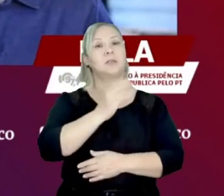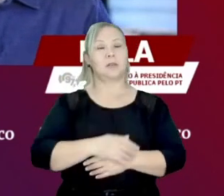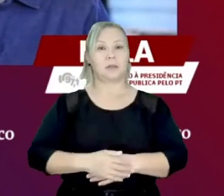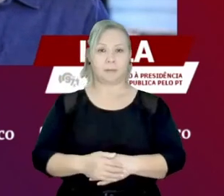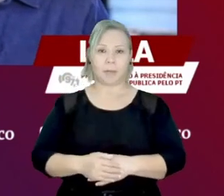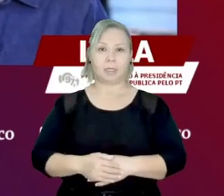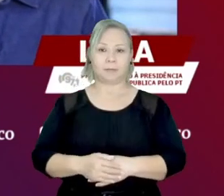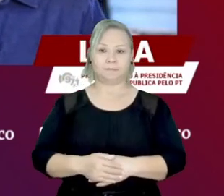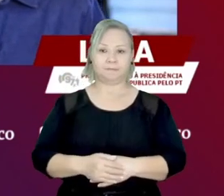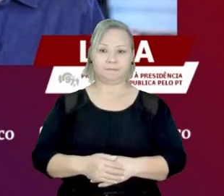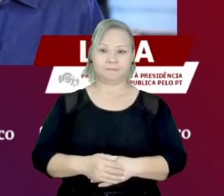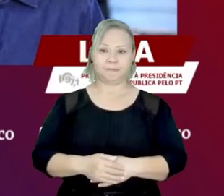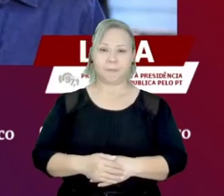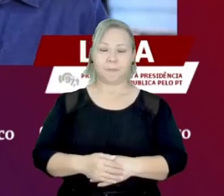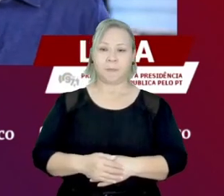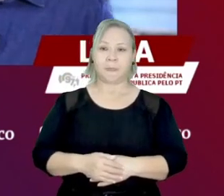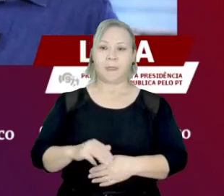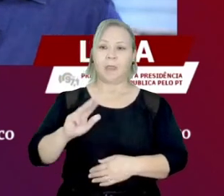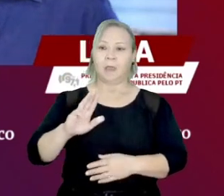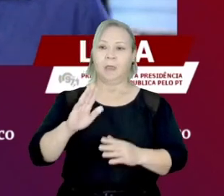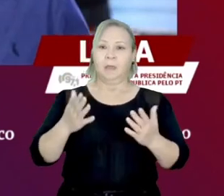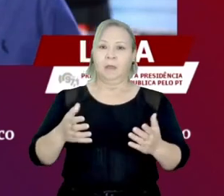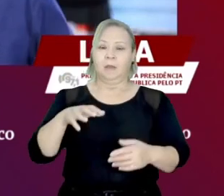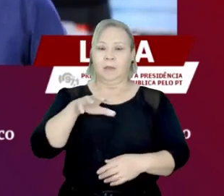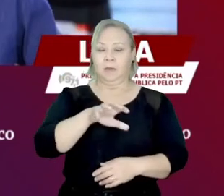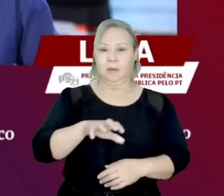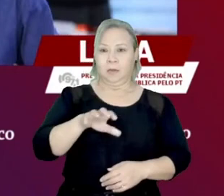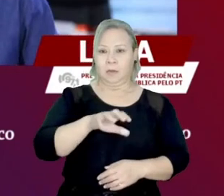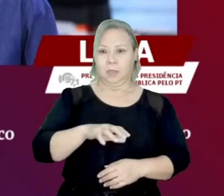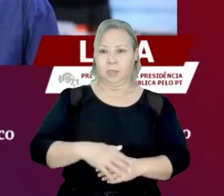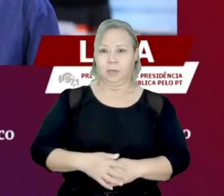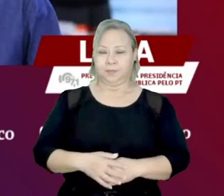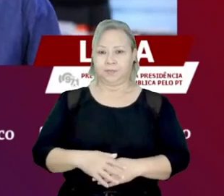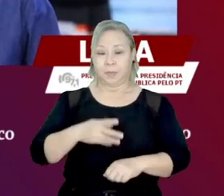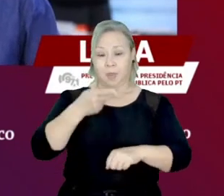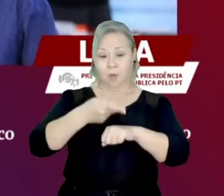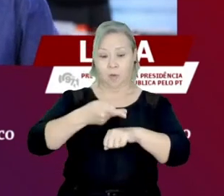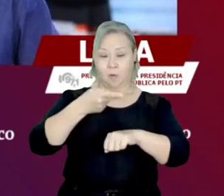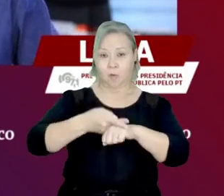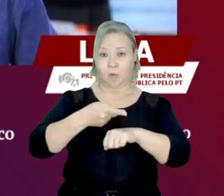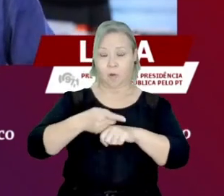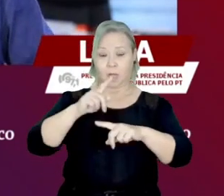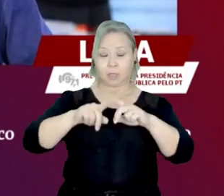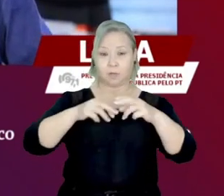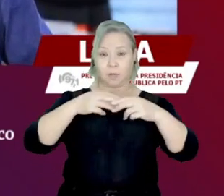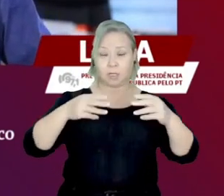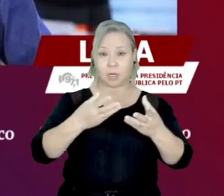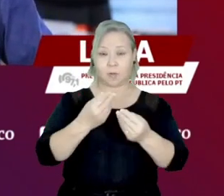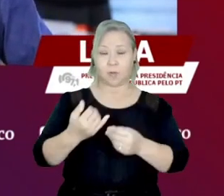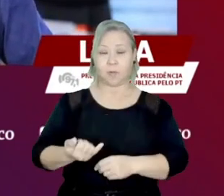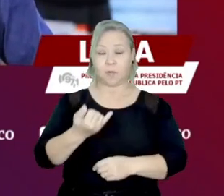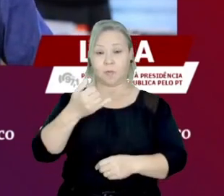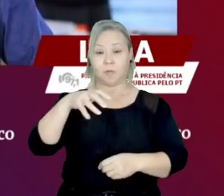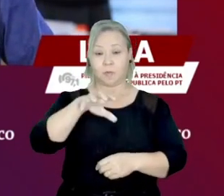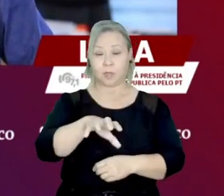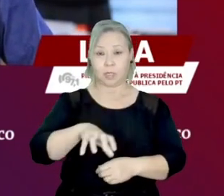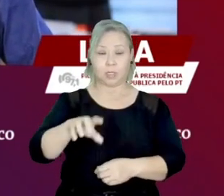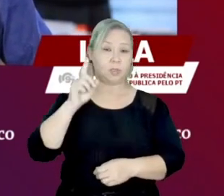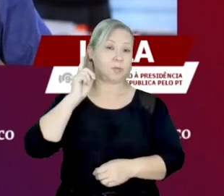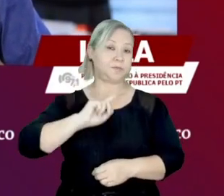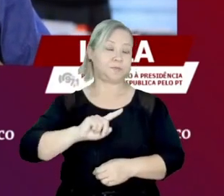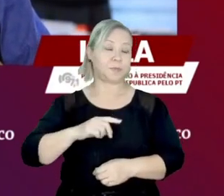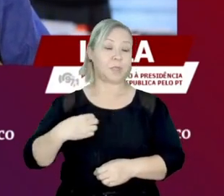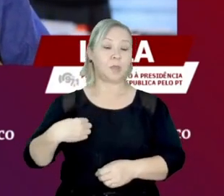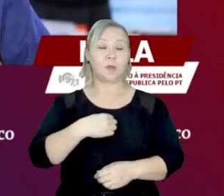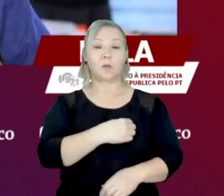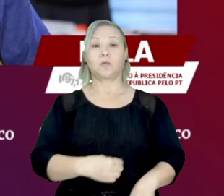por exemplo, muito barato e não com tanta qualidade assim comparado com o da Uzi Minas, com o da Peram. O acordo